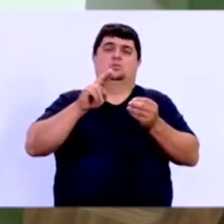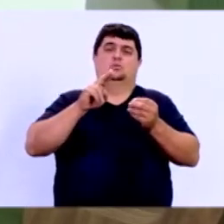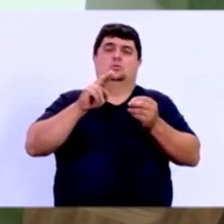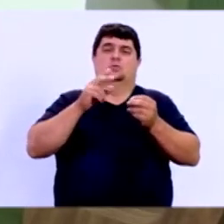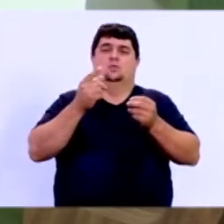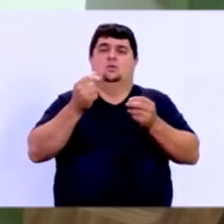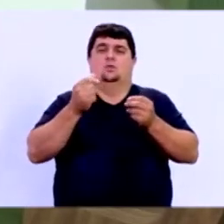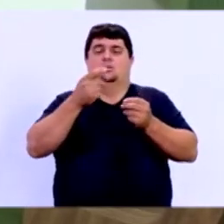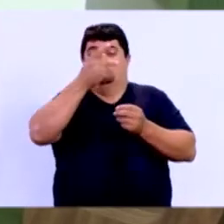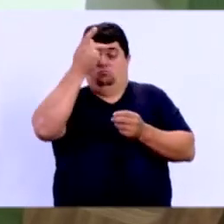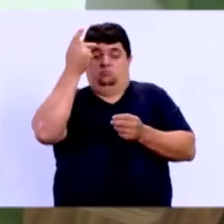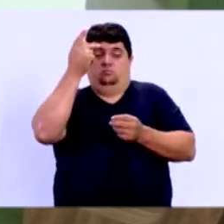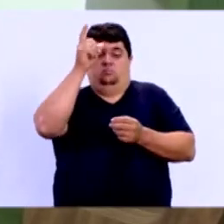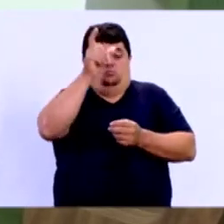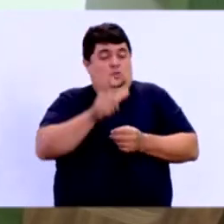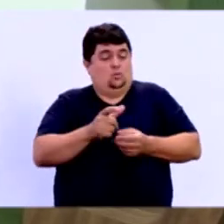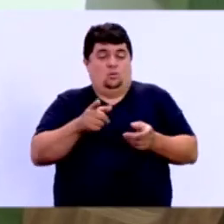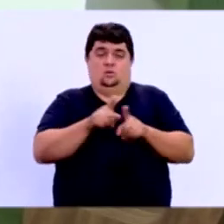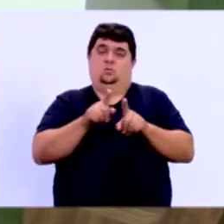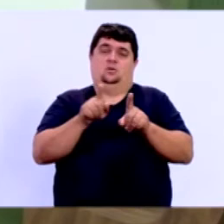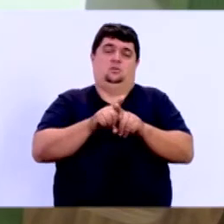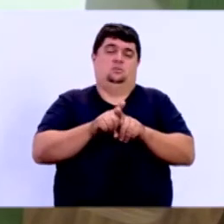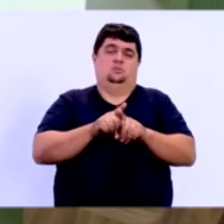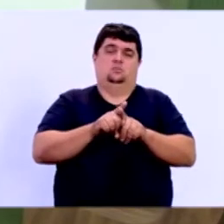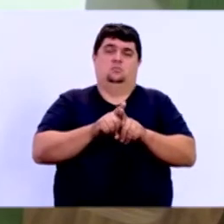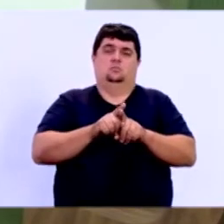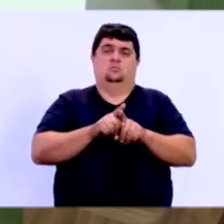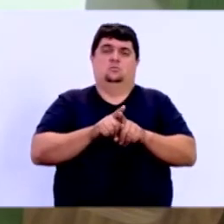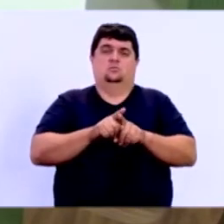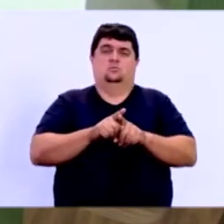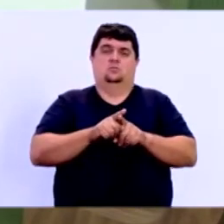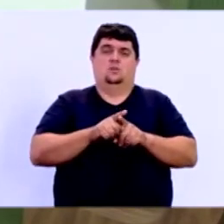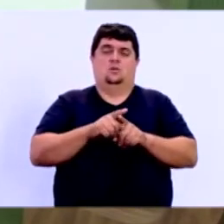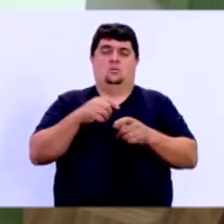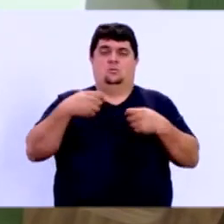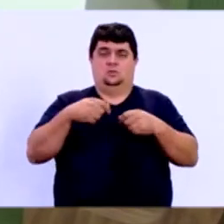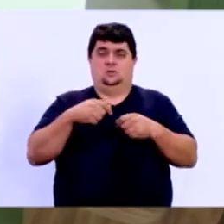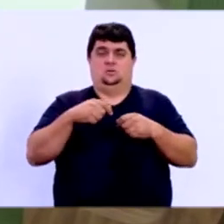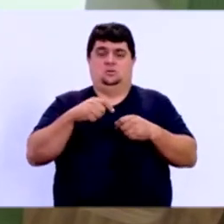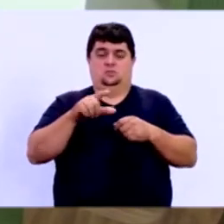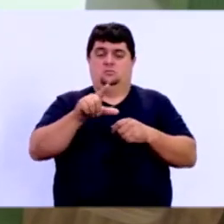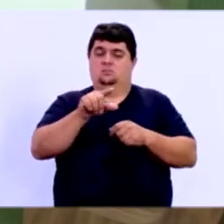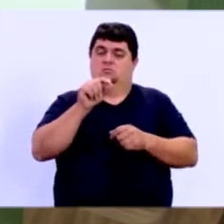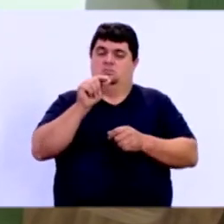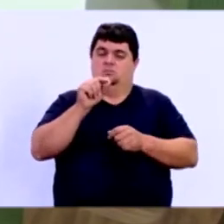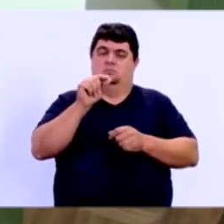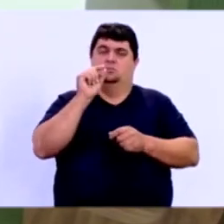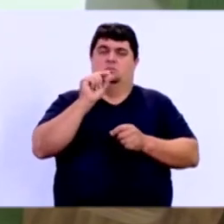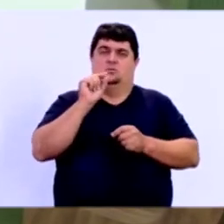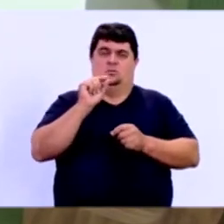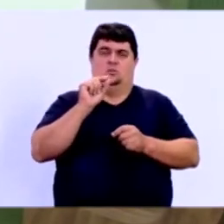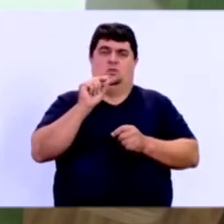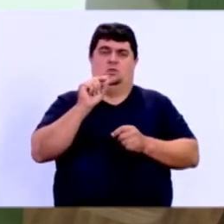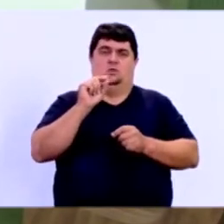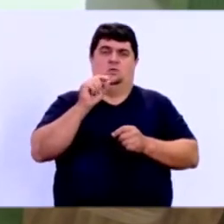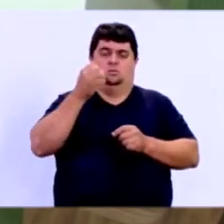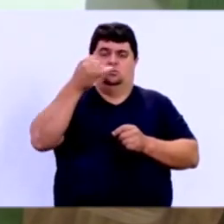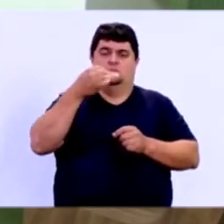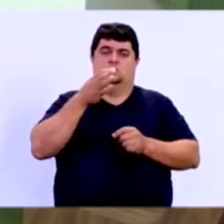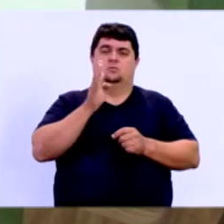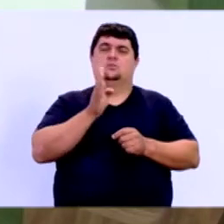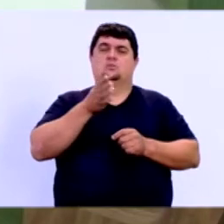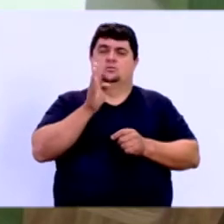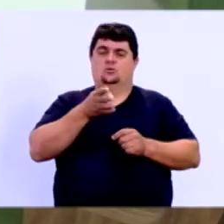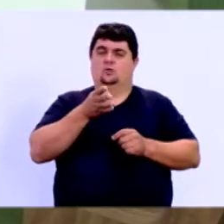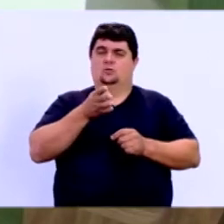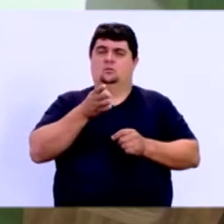Inclusive recursos humanos. Uma coisa que a gente deve destacar é que, embora, como tenha sido dito aqui durante a nossa